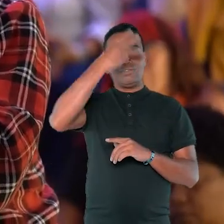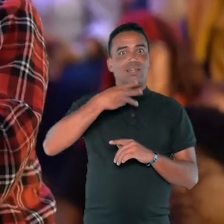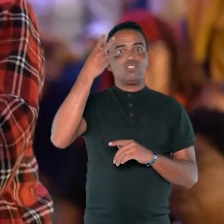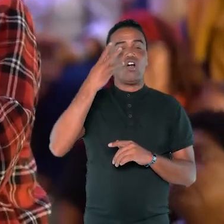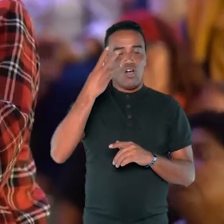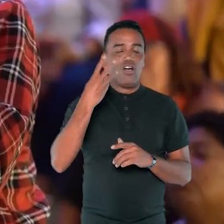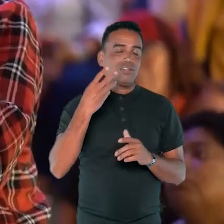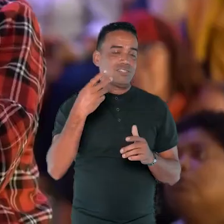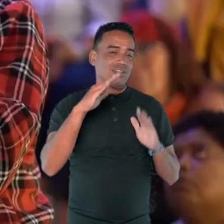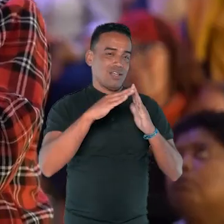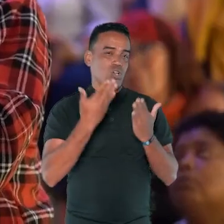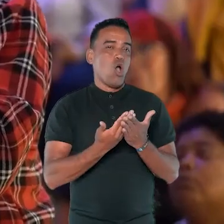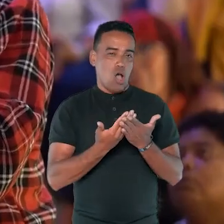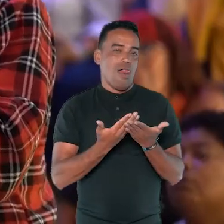ele.